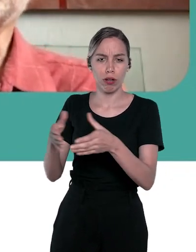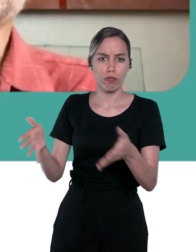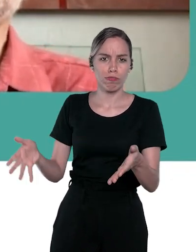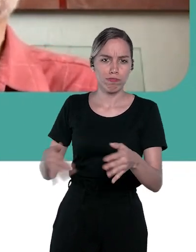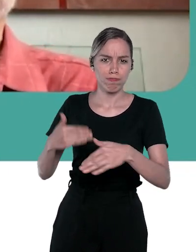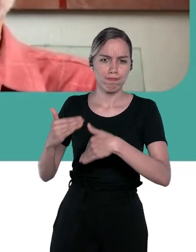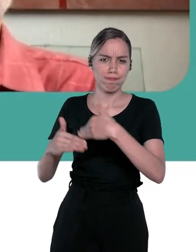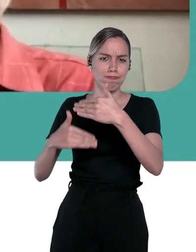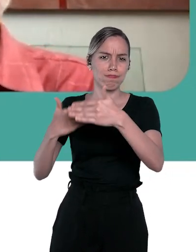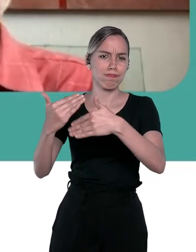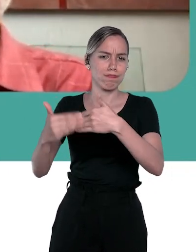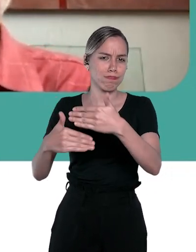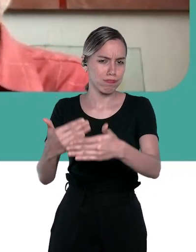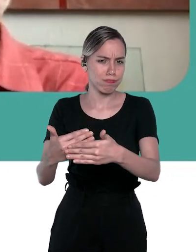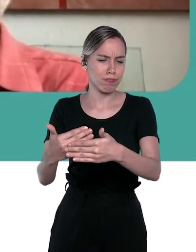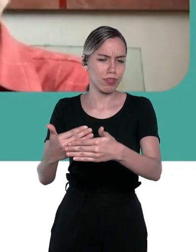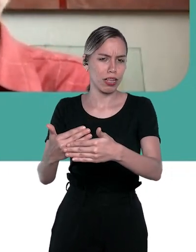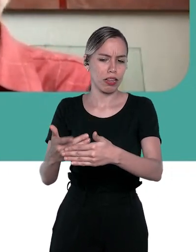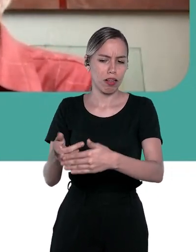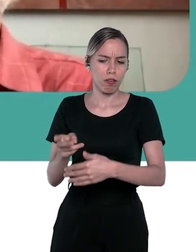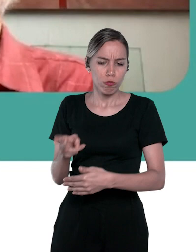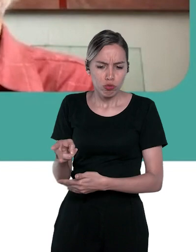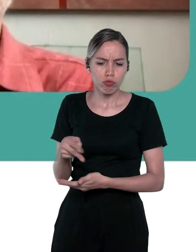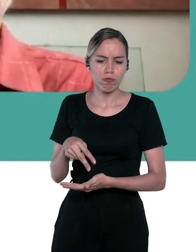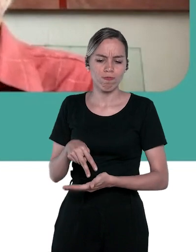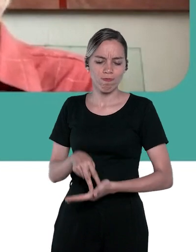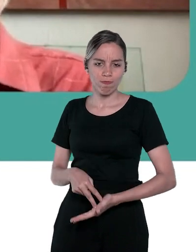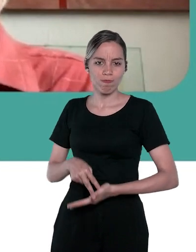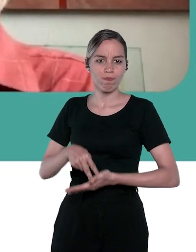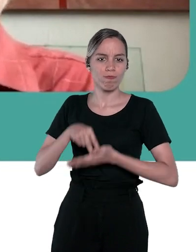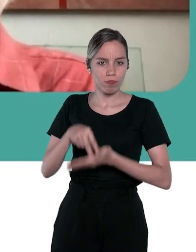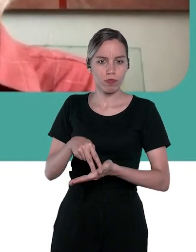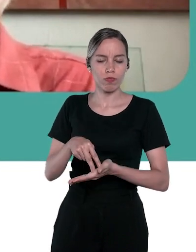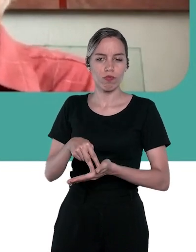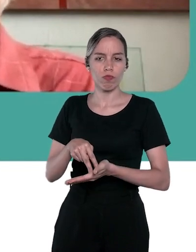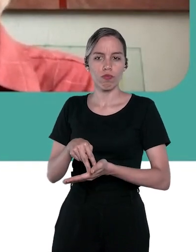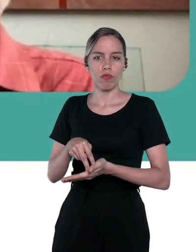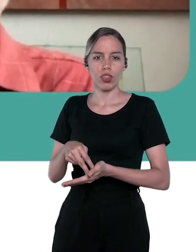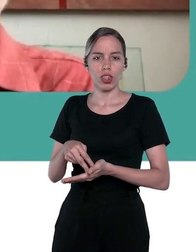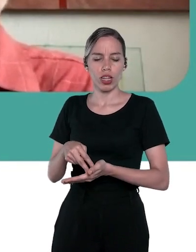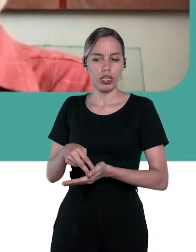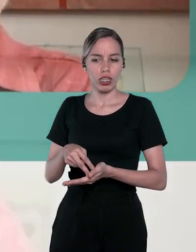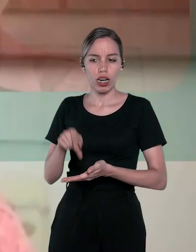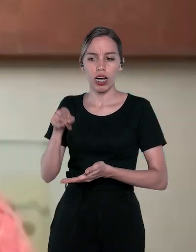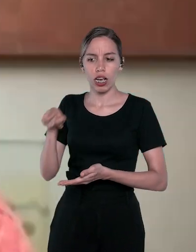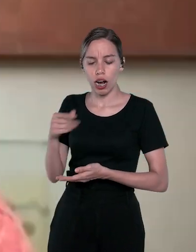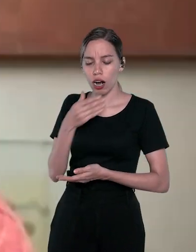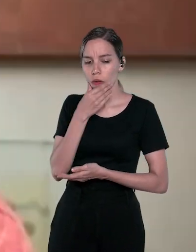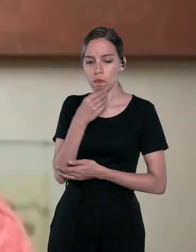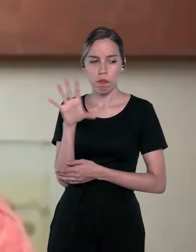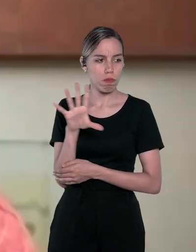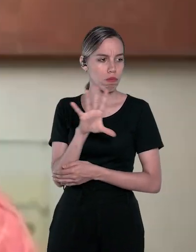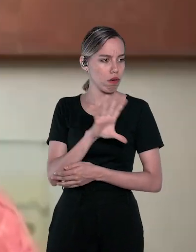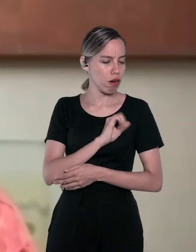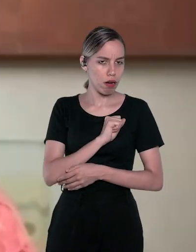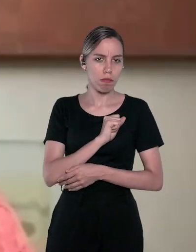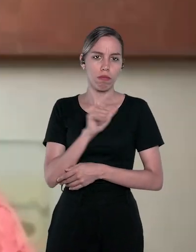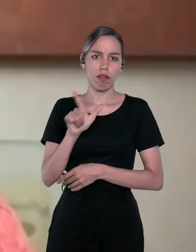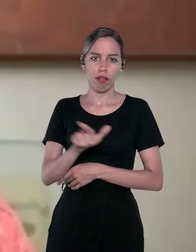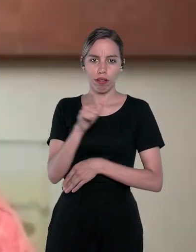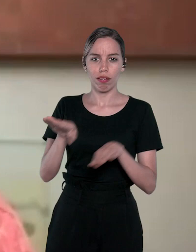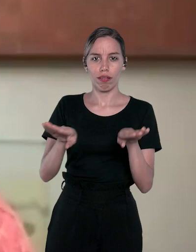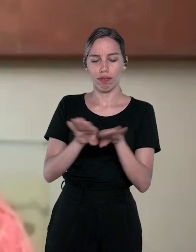tornou, ao longo dos anos, né, pela sua persistência, pelo seu amor à literatura e às artes,